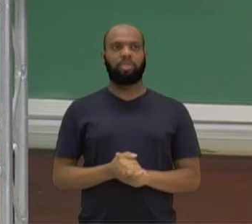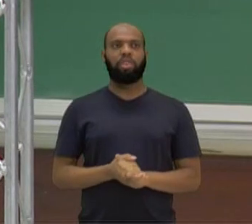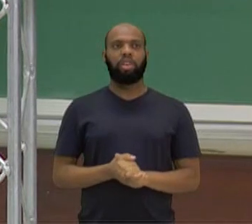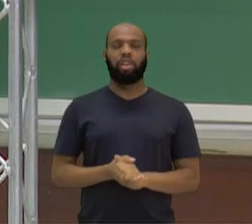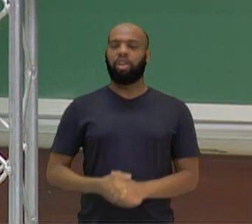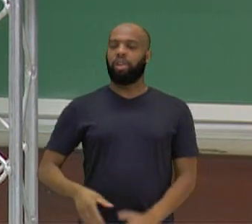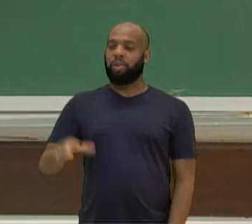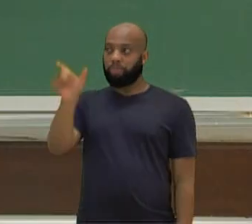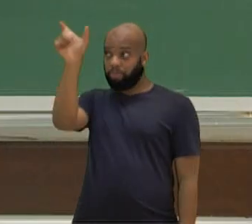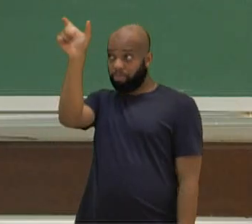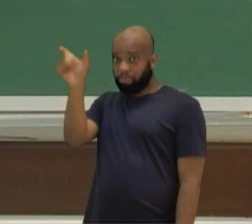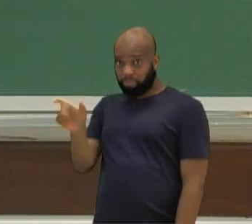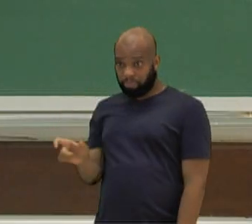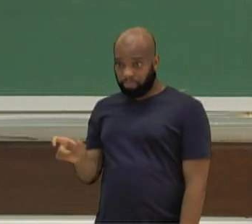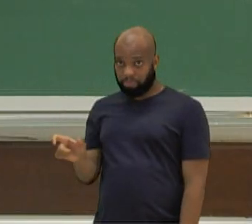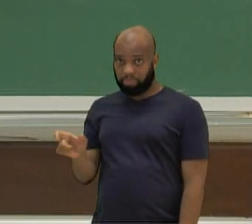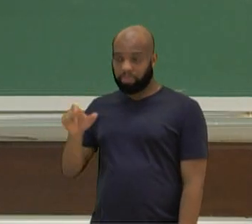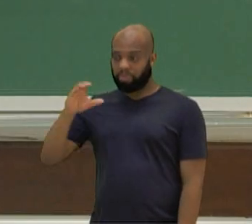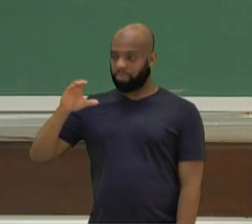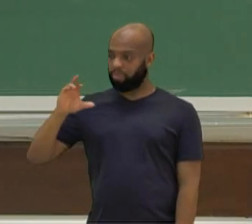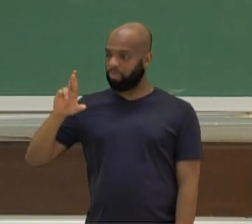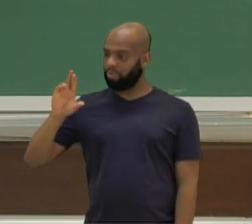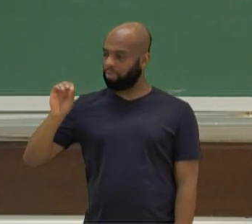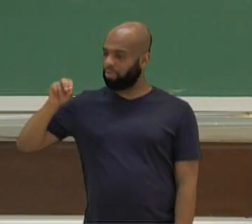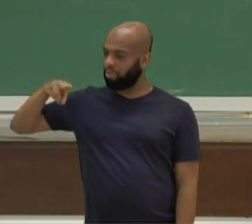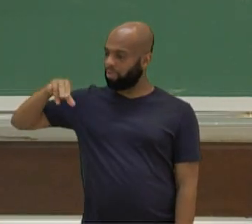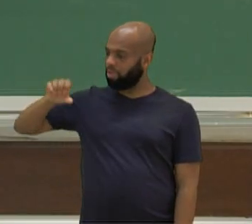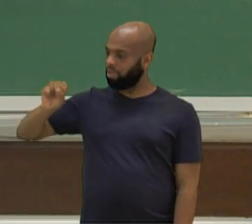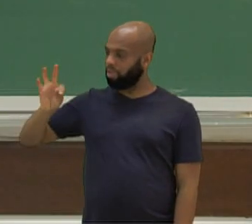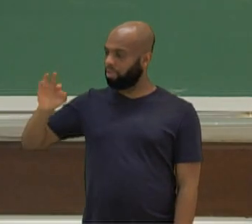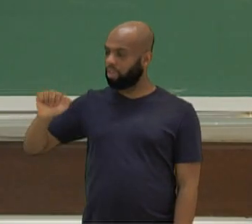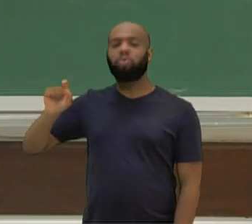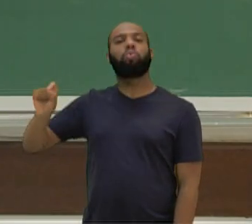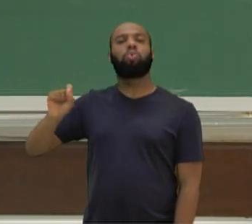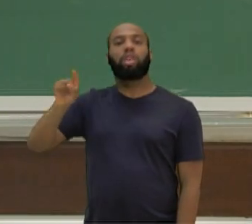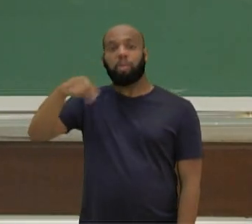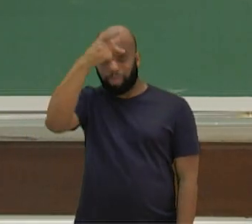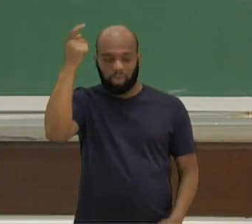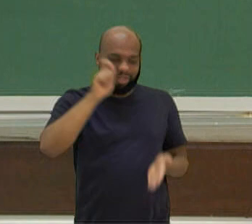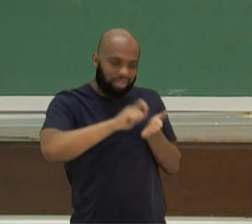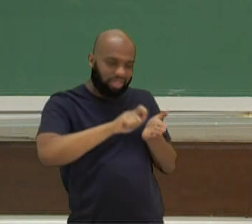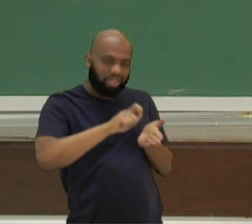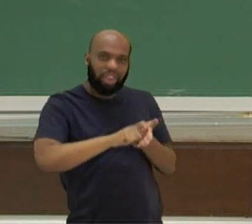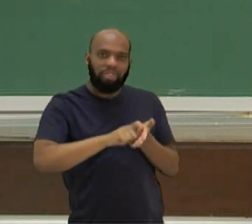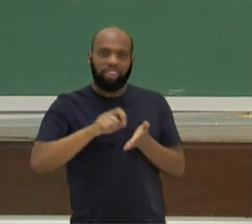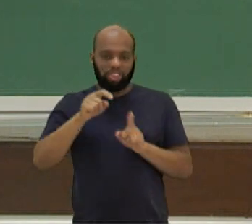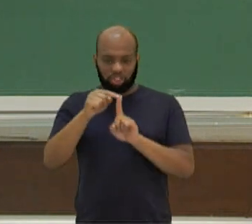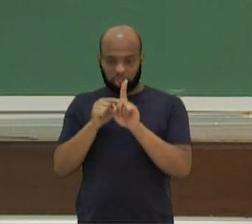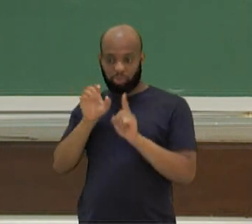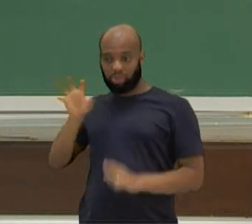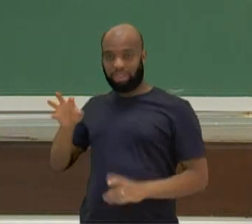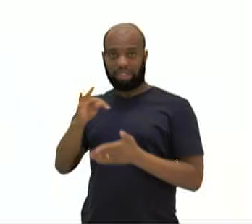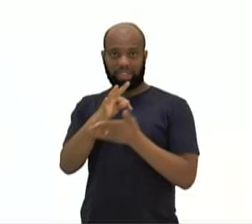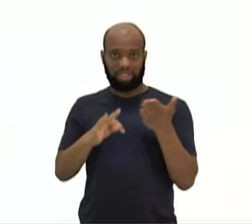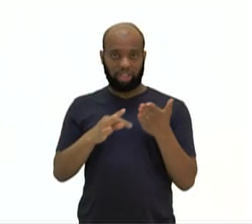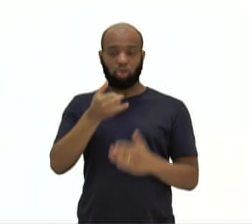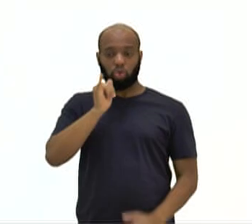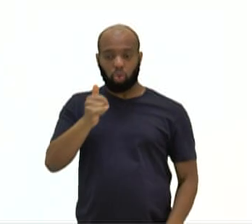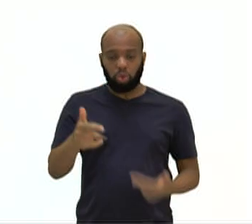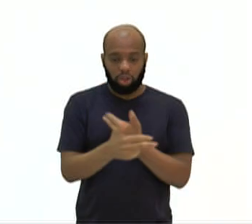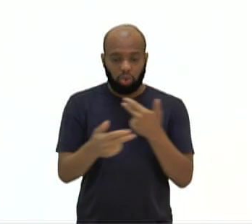os cronistas, que são essas pessoas aqui que escrevem crônicas, eles narram situações